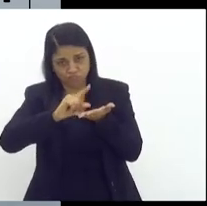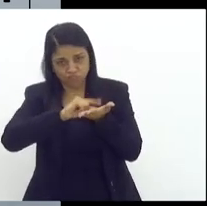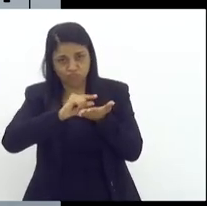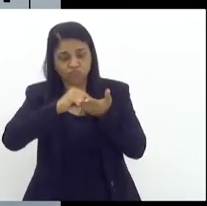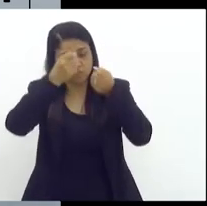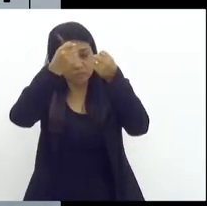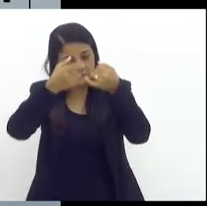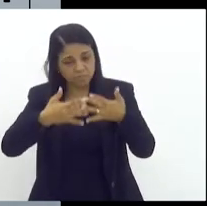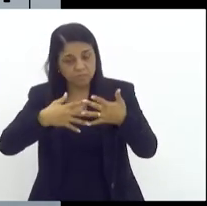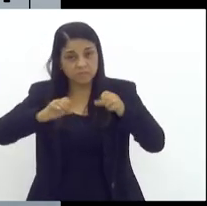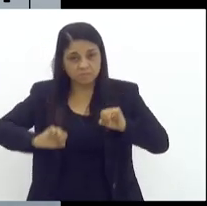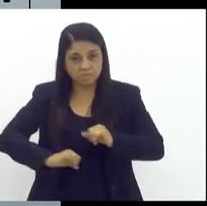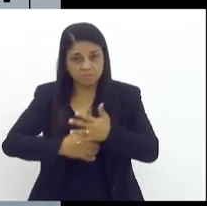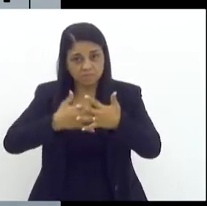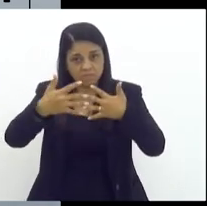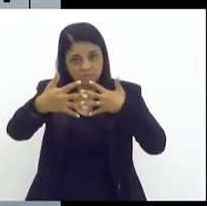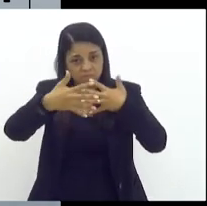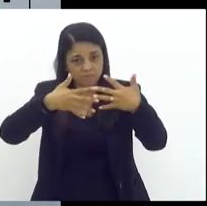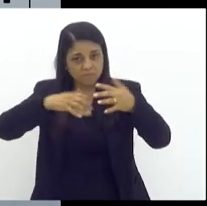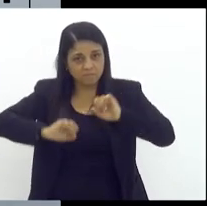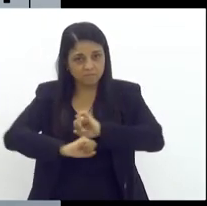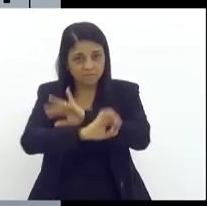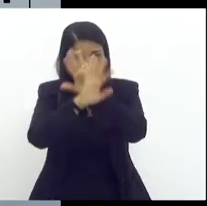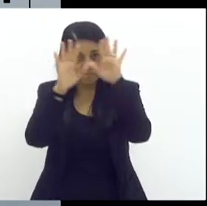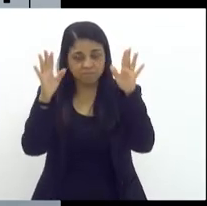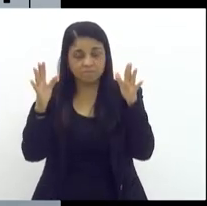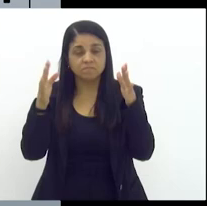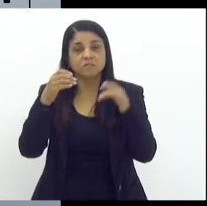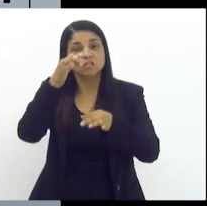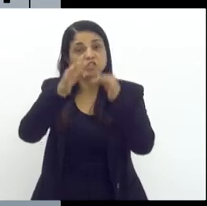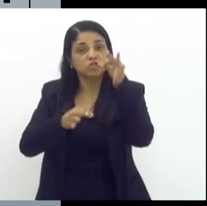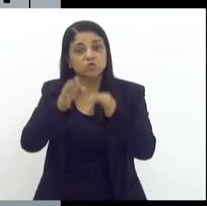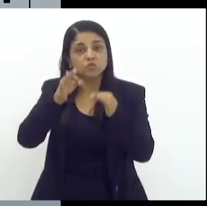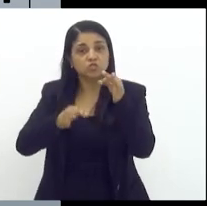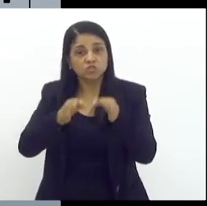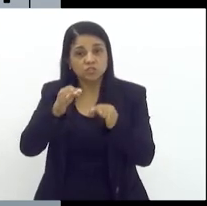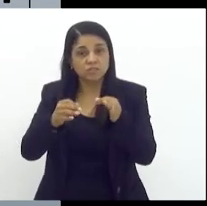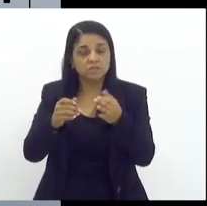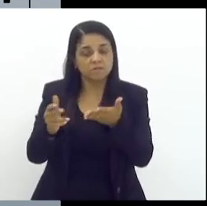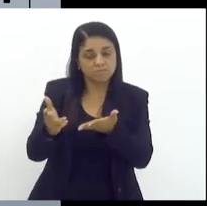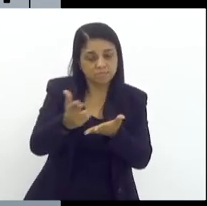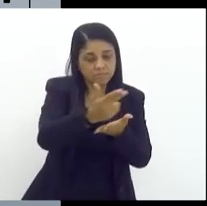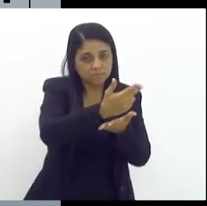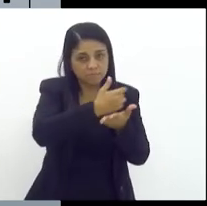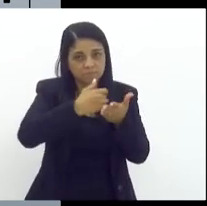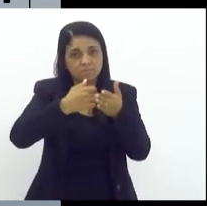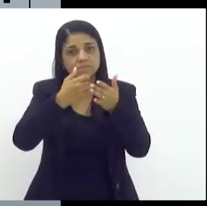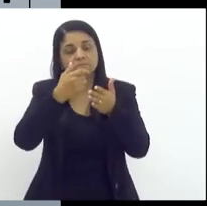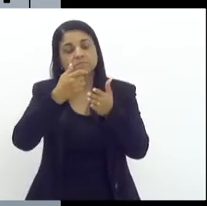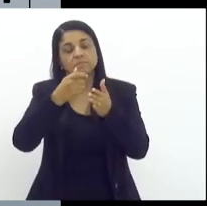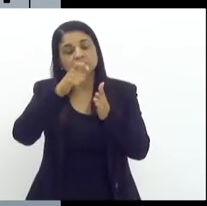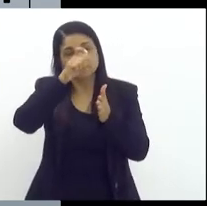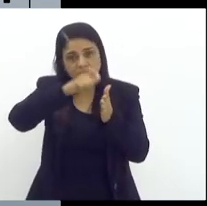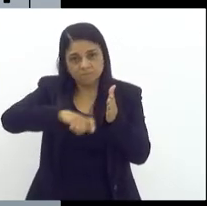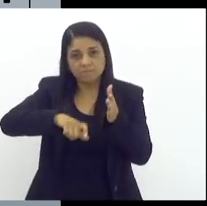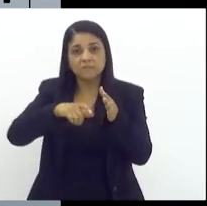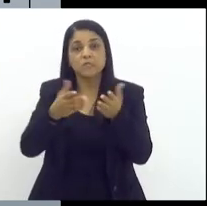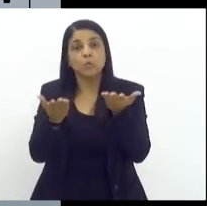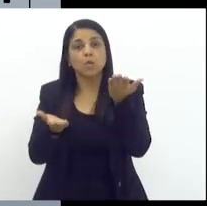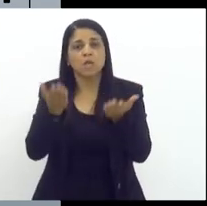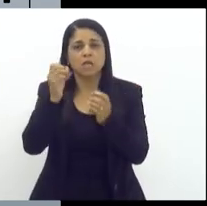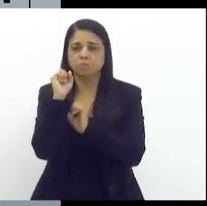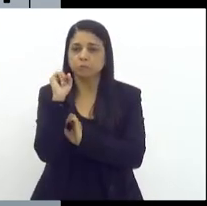fala da Transparência da Justiça tributária e do equilíbrio e da Defesa do meio ambiente